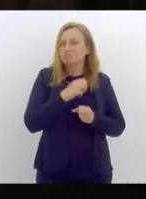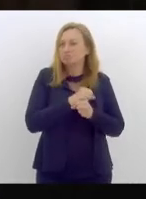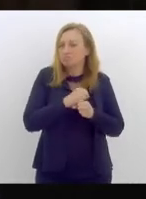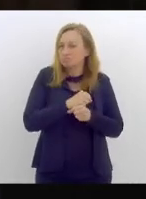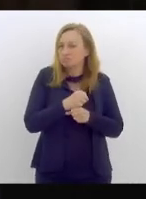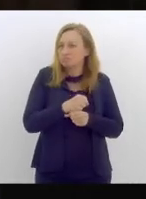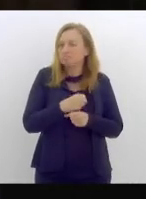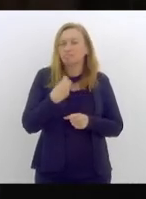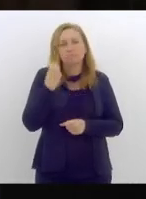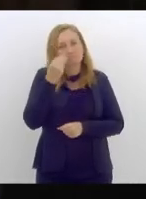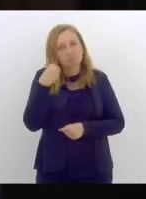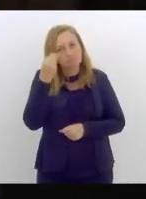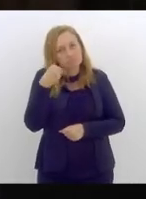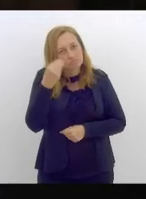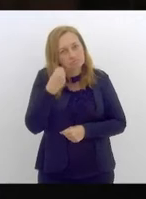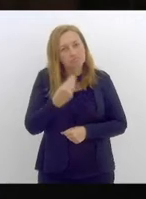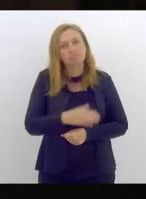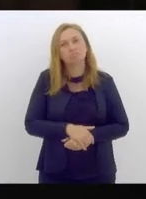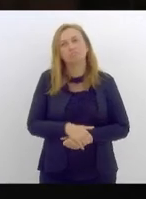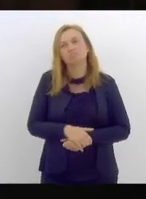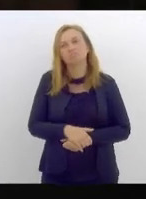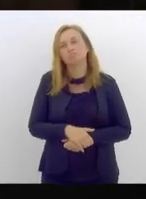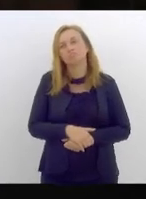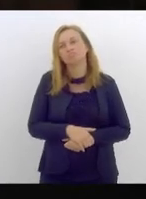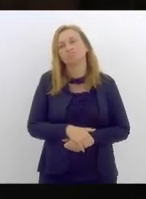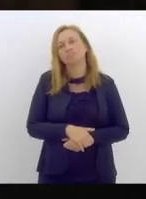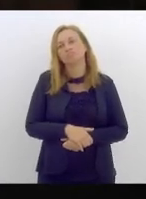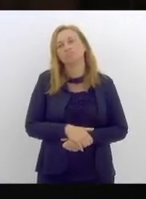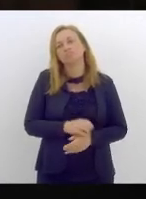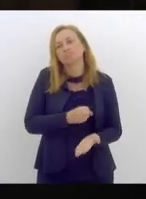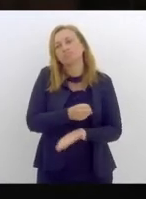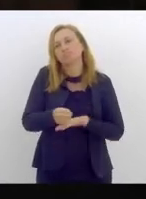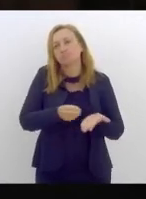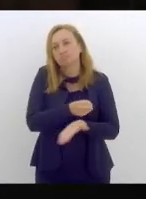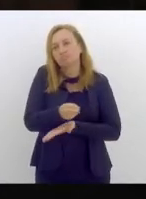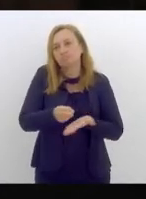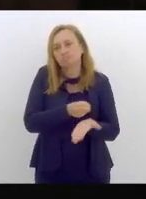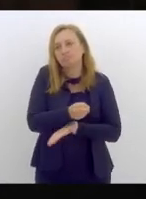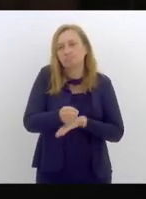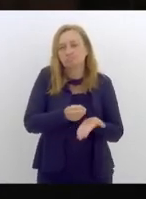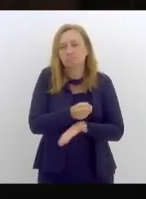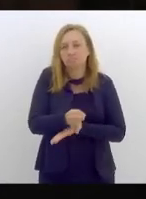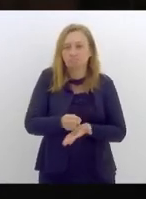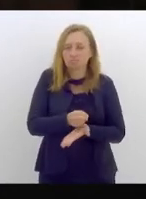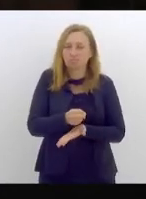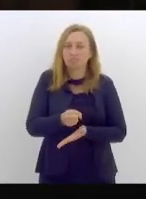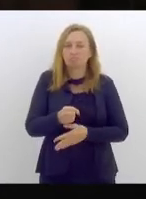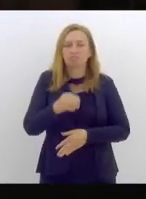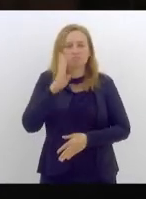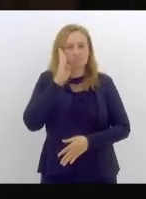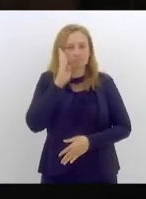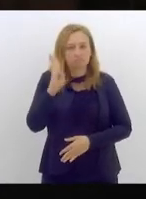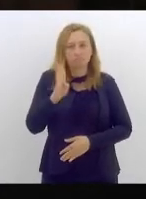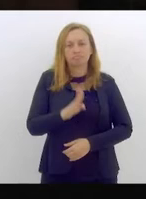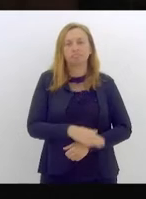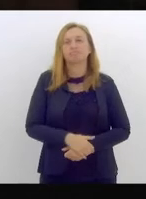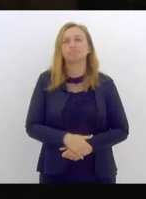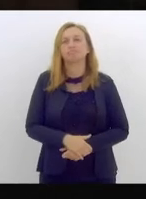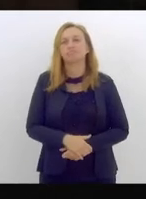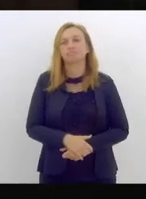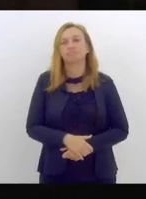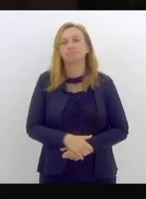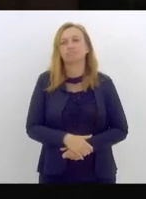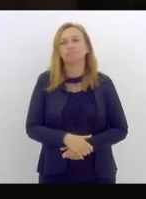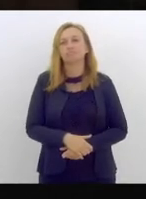de vivência com aquilo que é base era básico e fundamental para